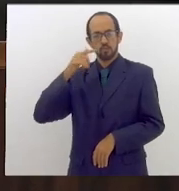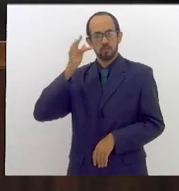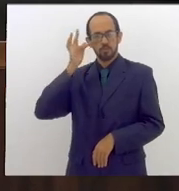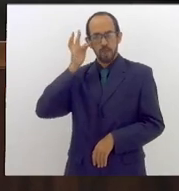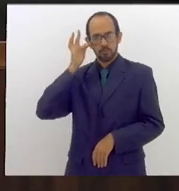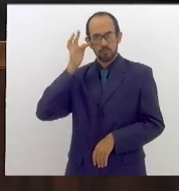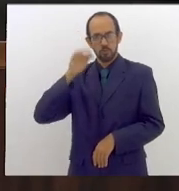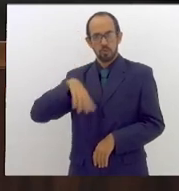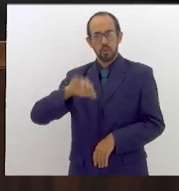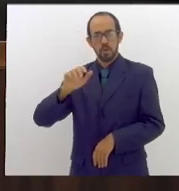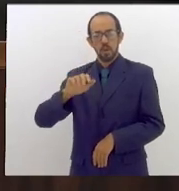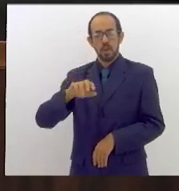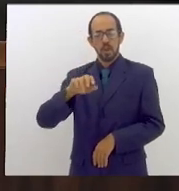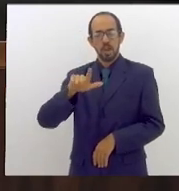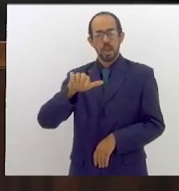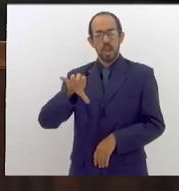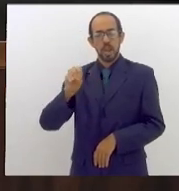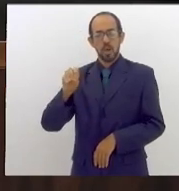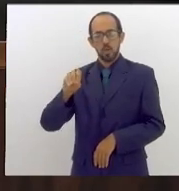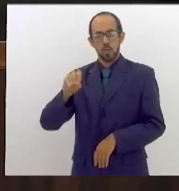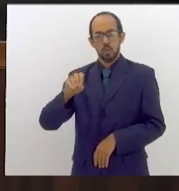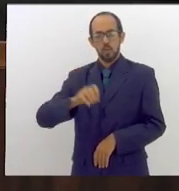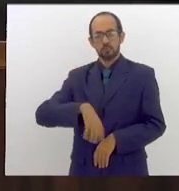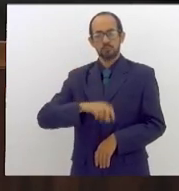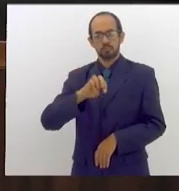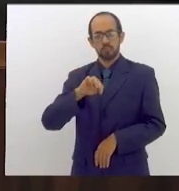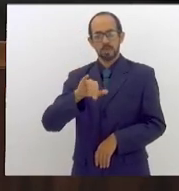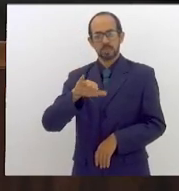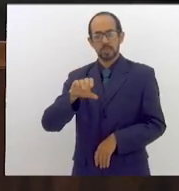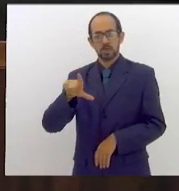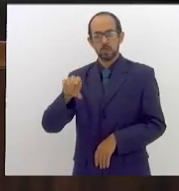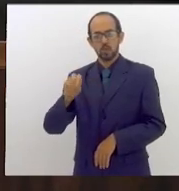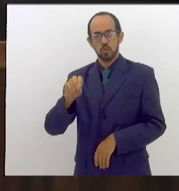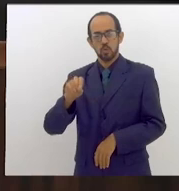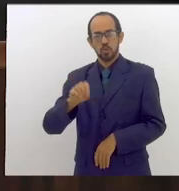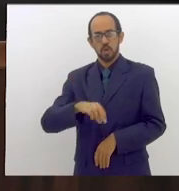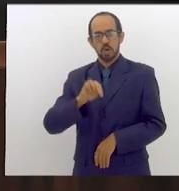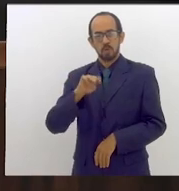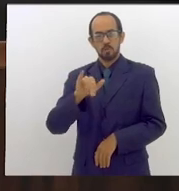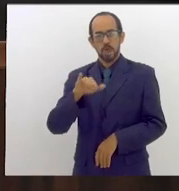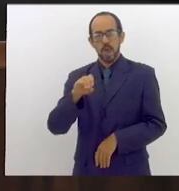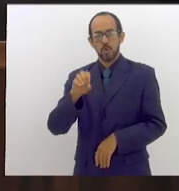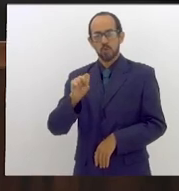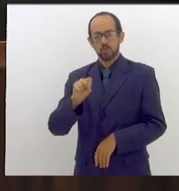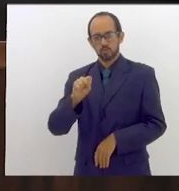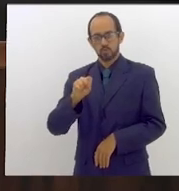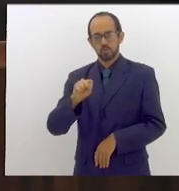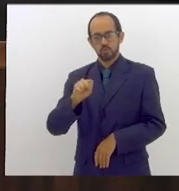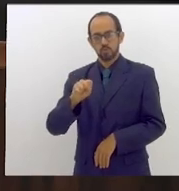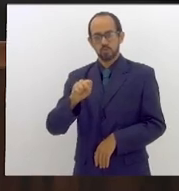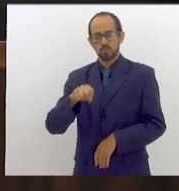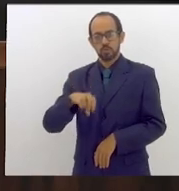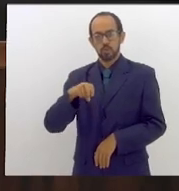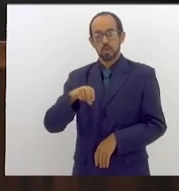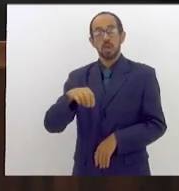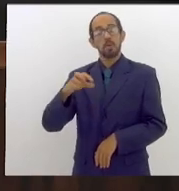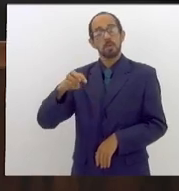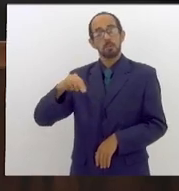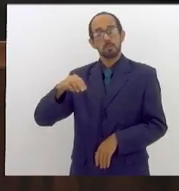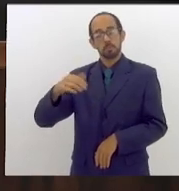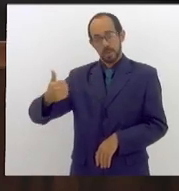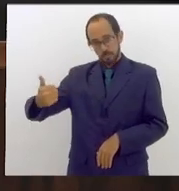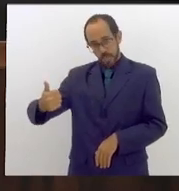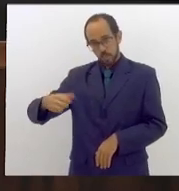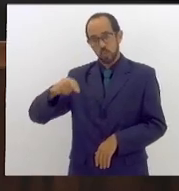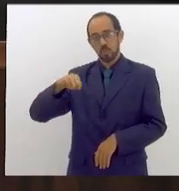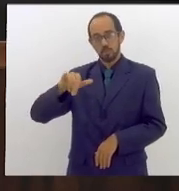tá do Léo Vieira Deputado Marcelo Dino Deputado Marcos Abraão Deputado Marcos Miller